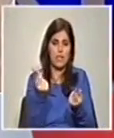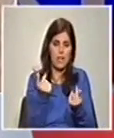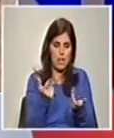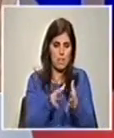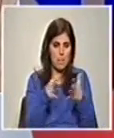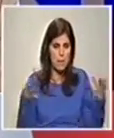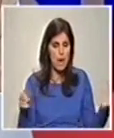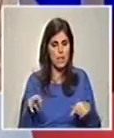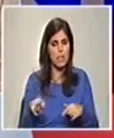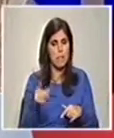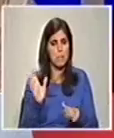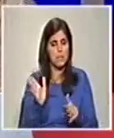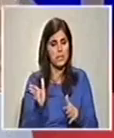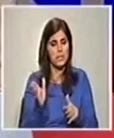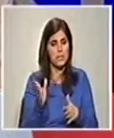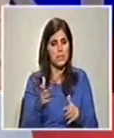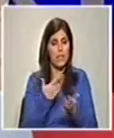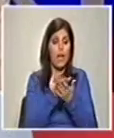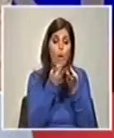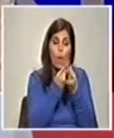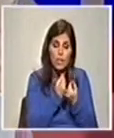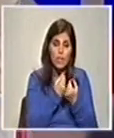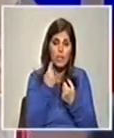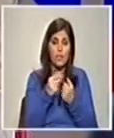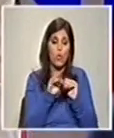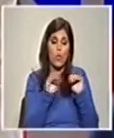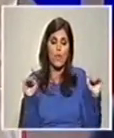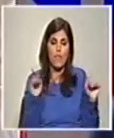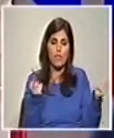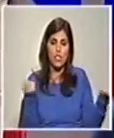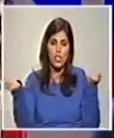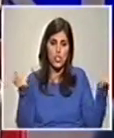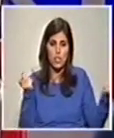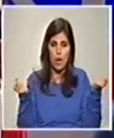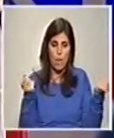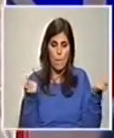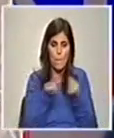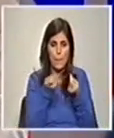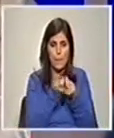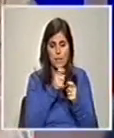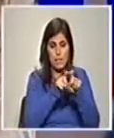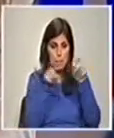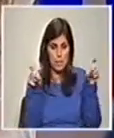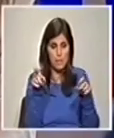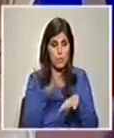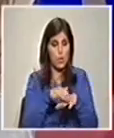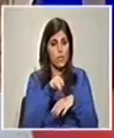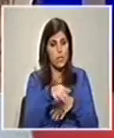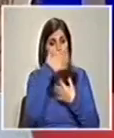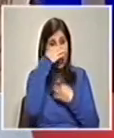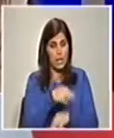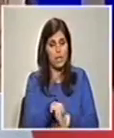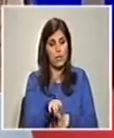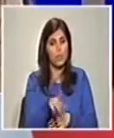mais vai ter que prestar contas, vai ter que ter um nível de gestão quase próximo das empresas e, portanto, por isso acreditamos que